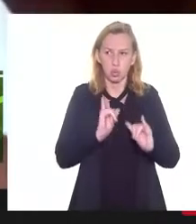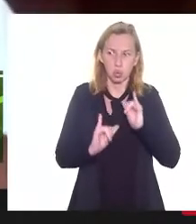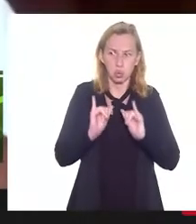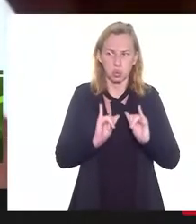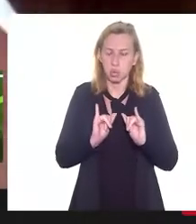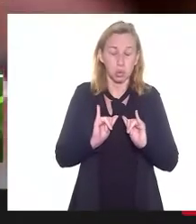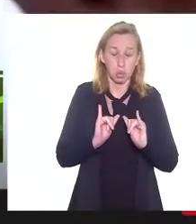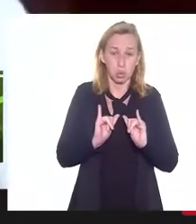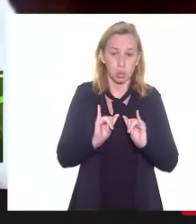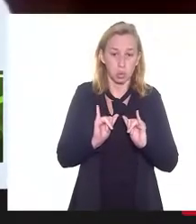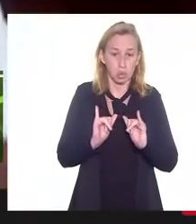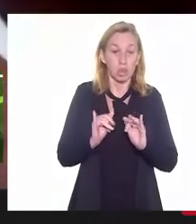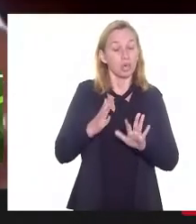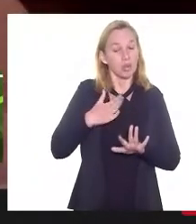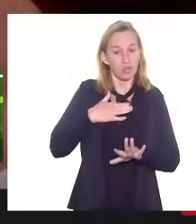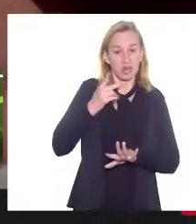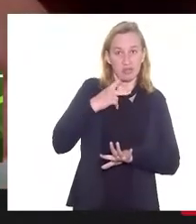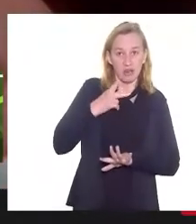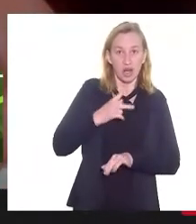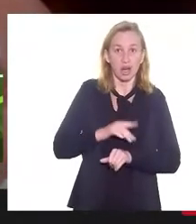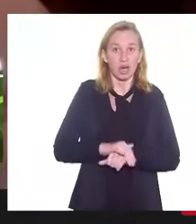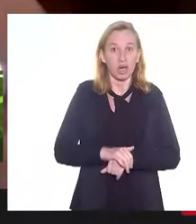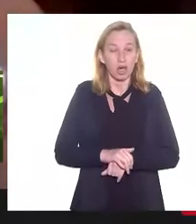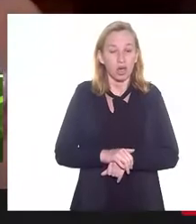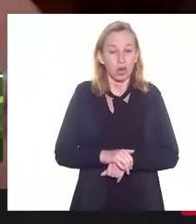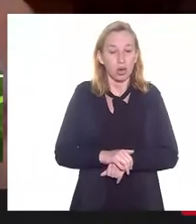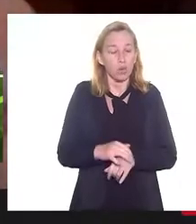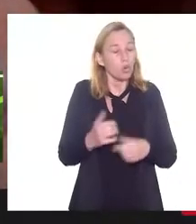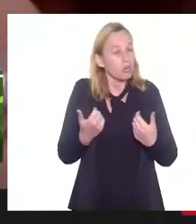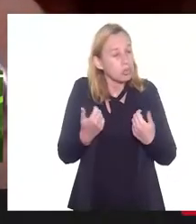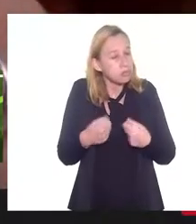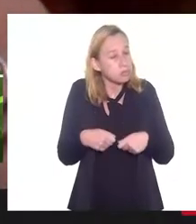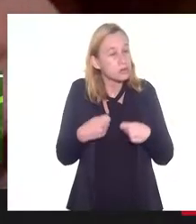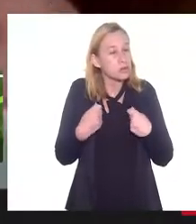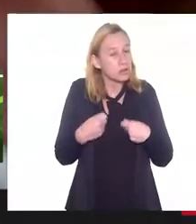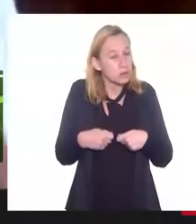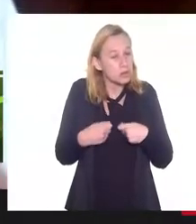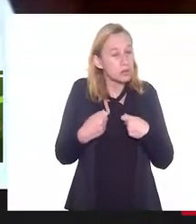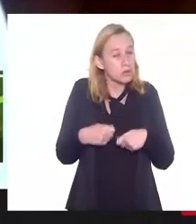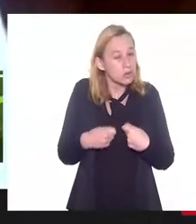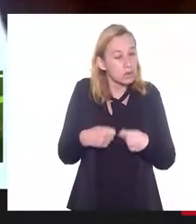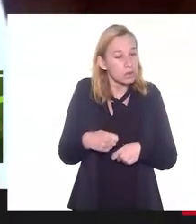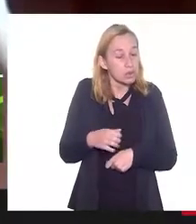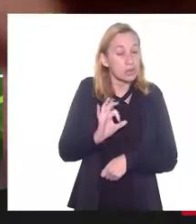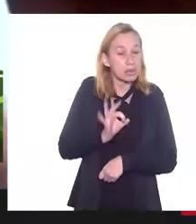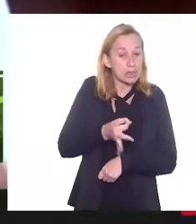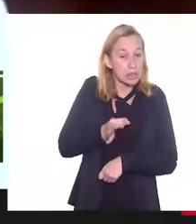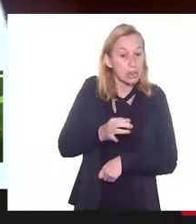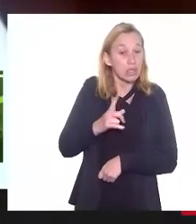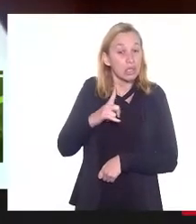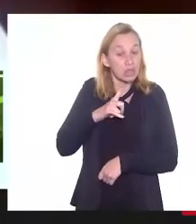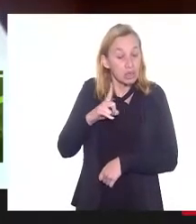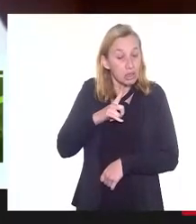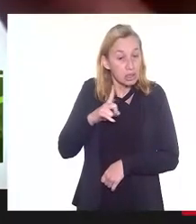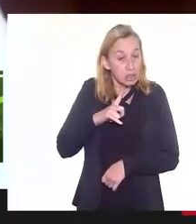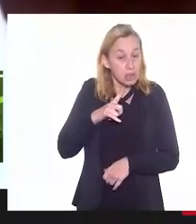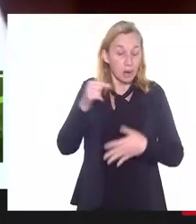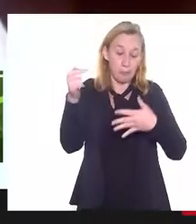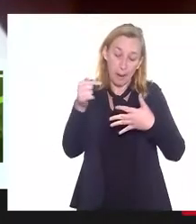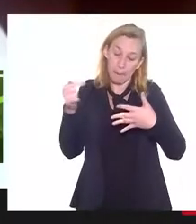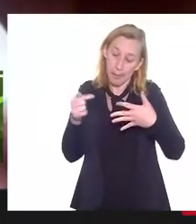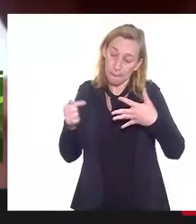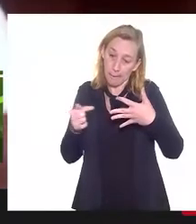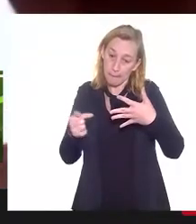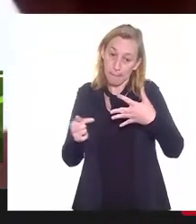acho que, na minha fala, eu preciso afirmar e pontuar e